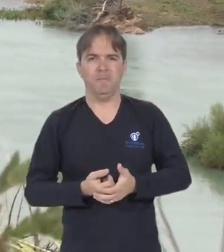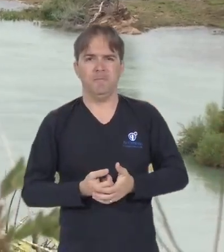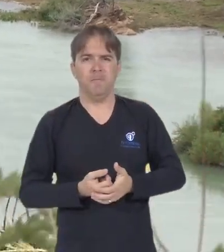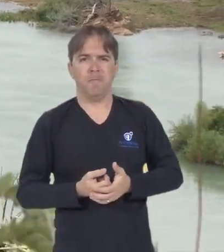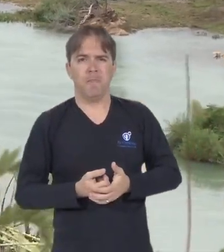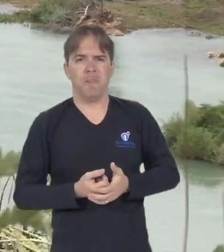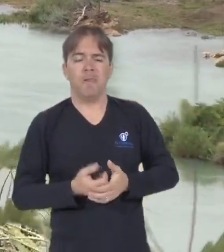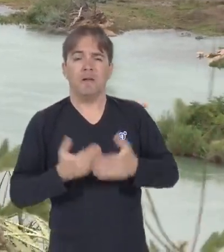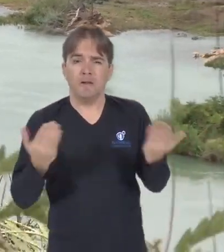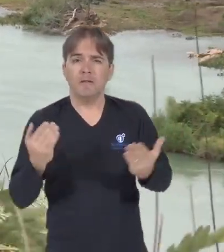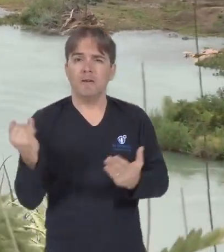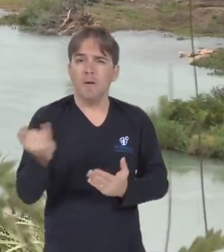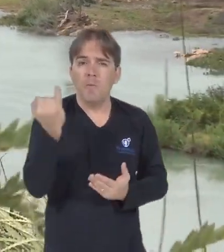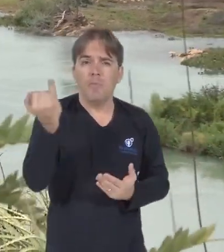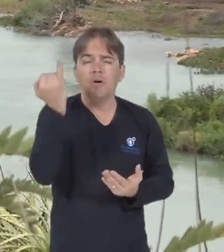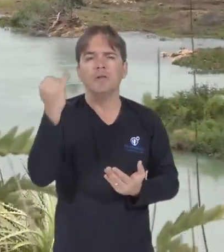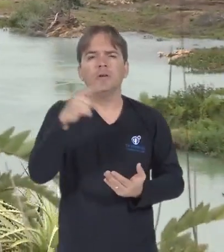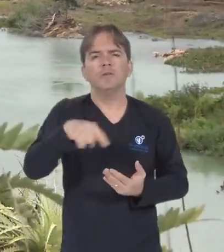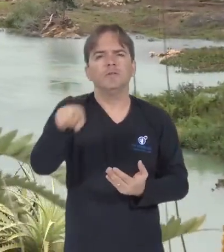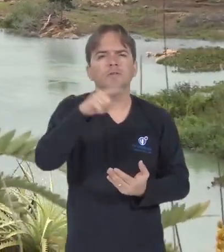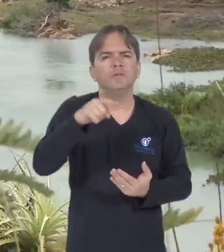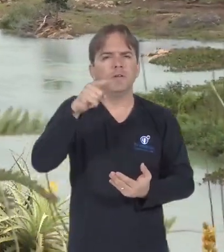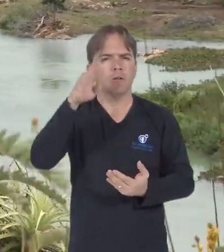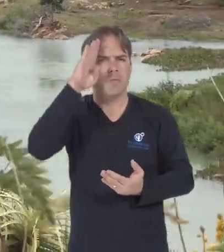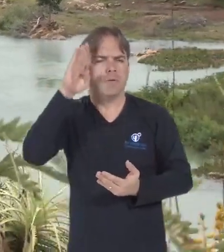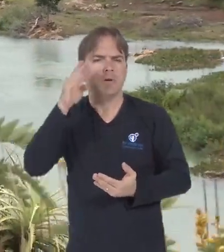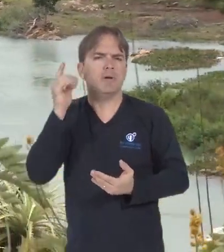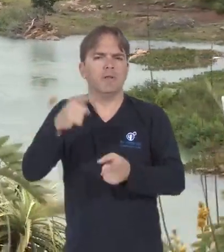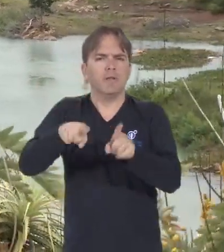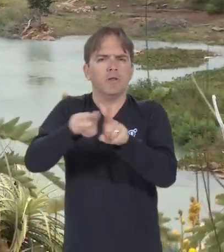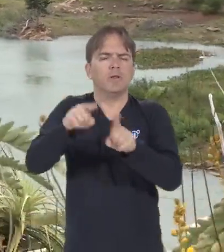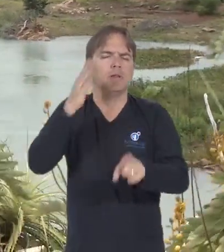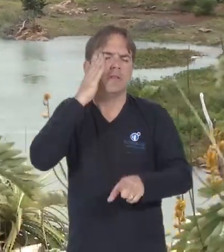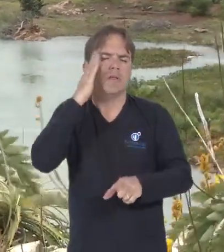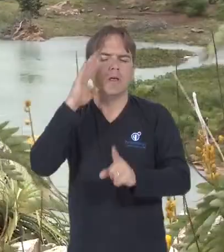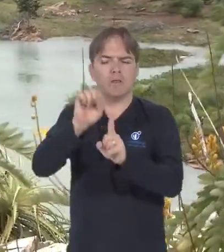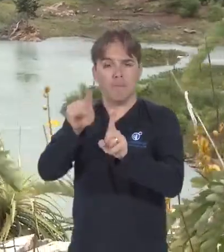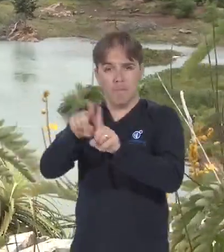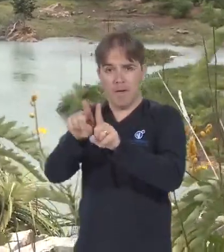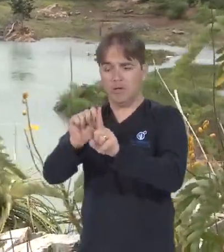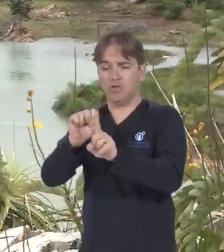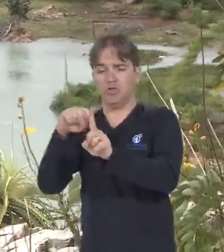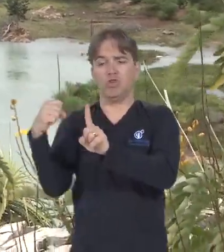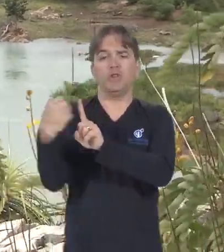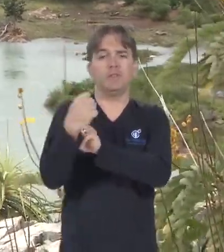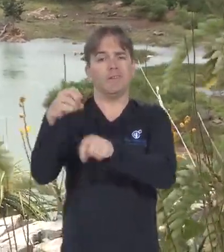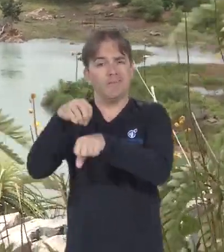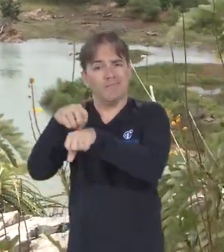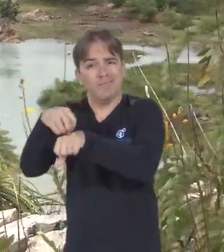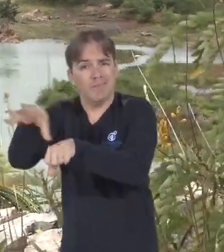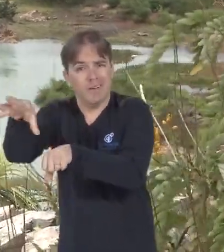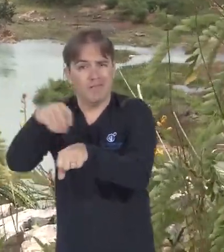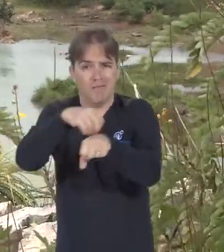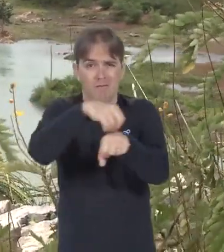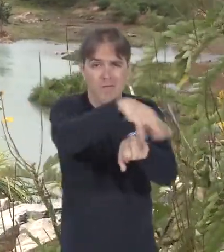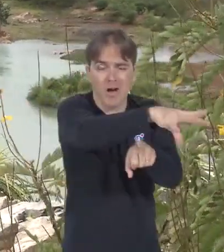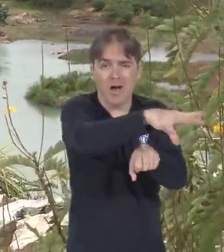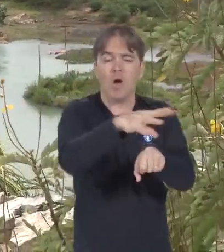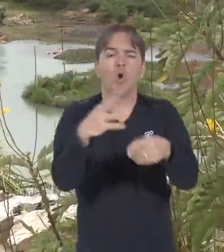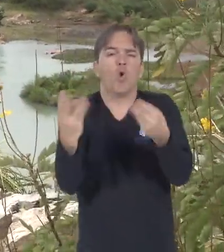Então, é importante para a gente, enquanto academia e para a sociedade, compreender como que essa